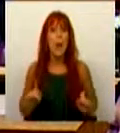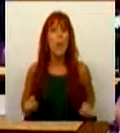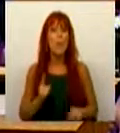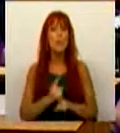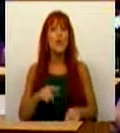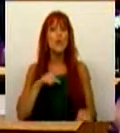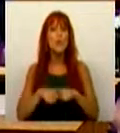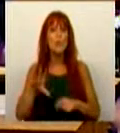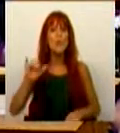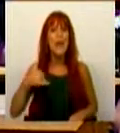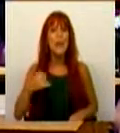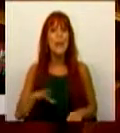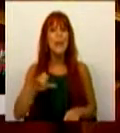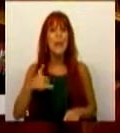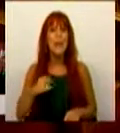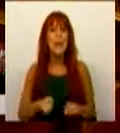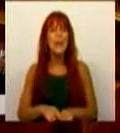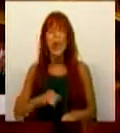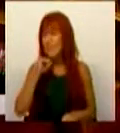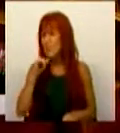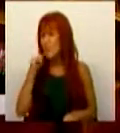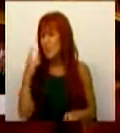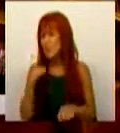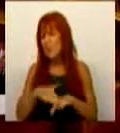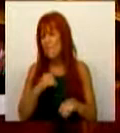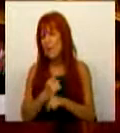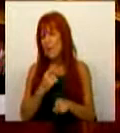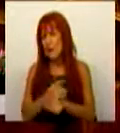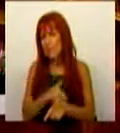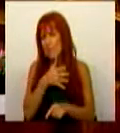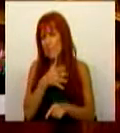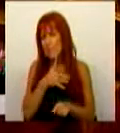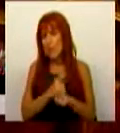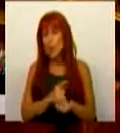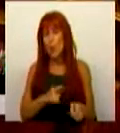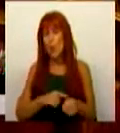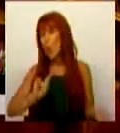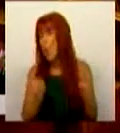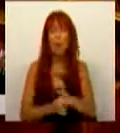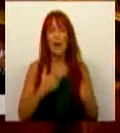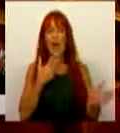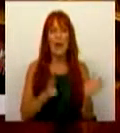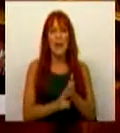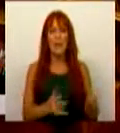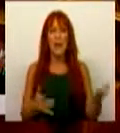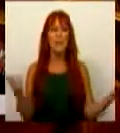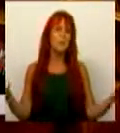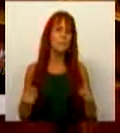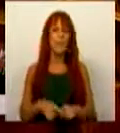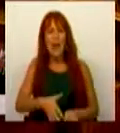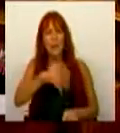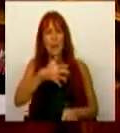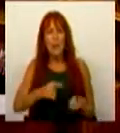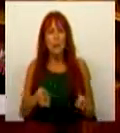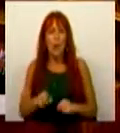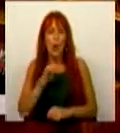Porque os deputados do CDS, e o CDS está sistematicamente a fazer um discurso que contraria a realidade. Ora, esse discurso,